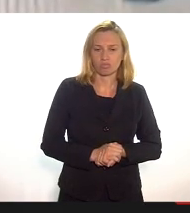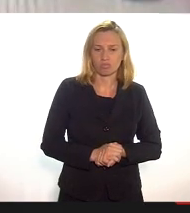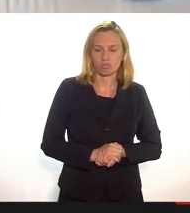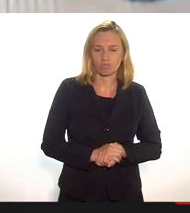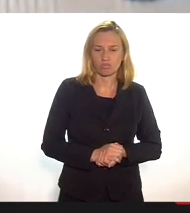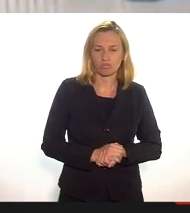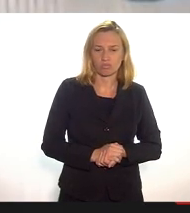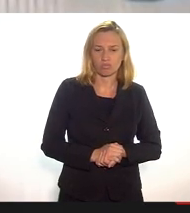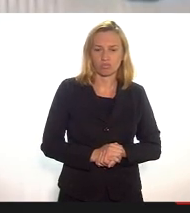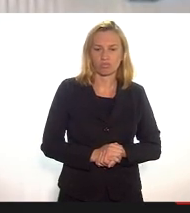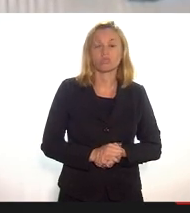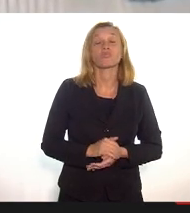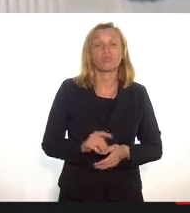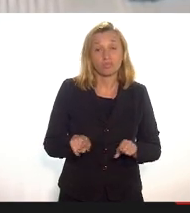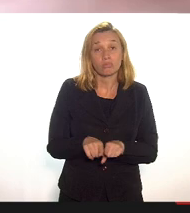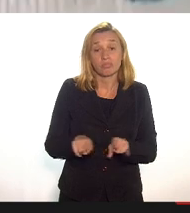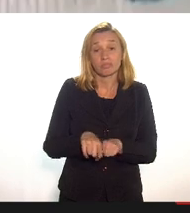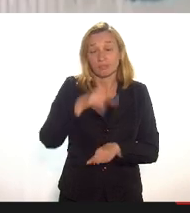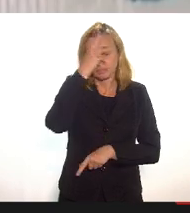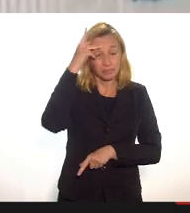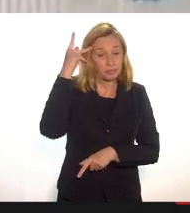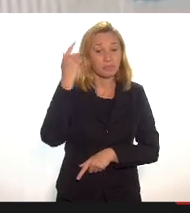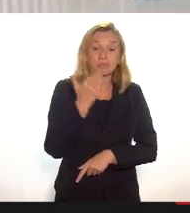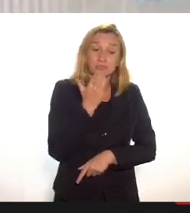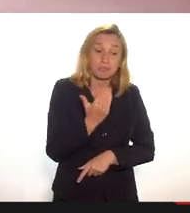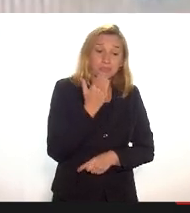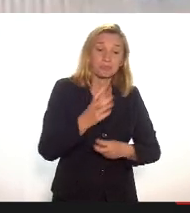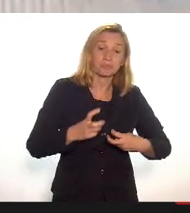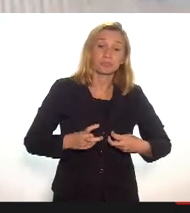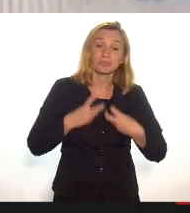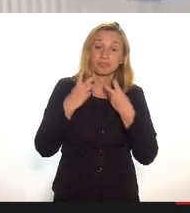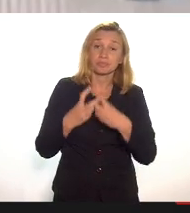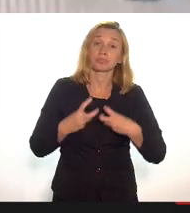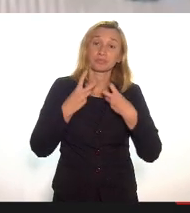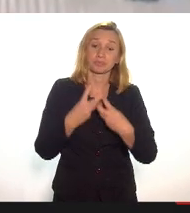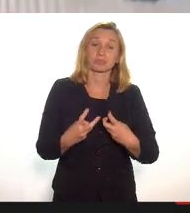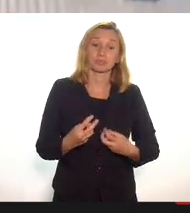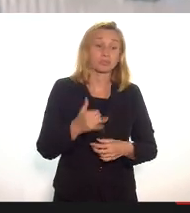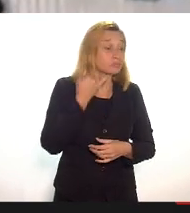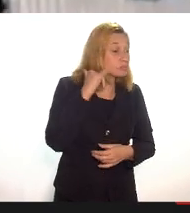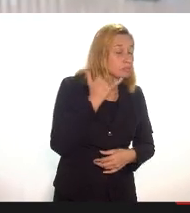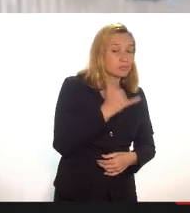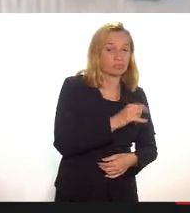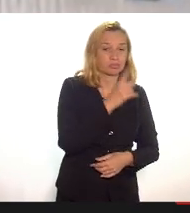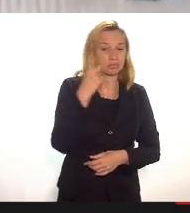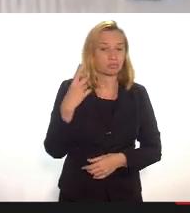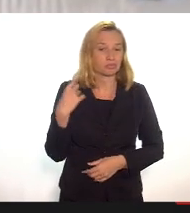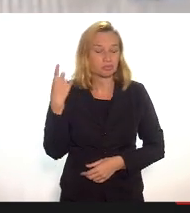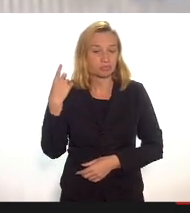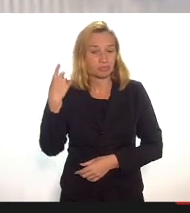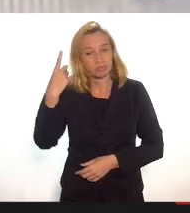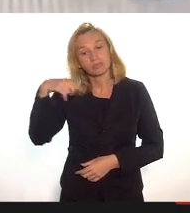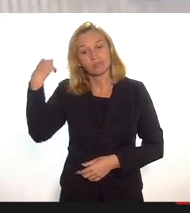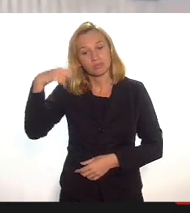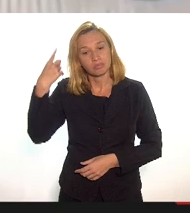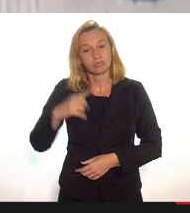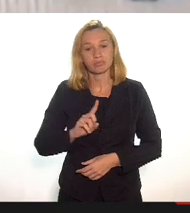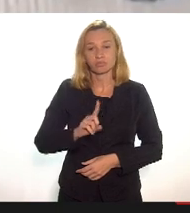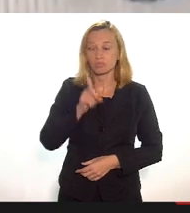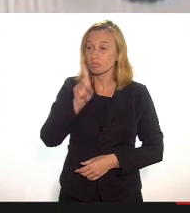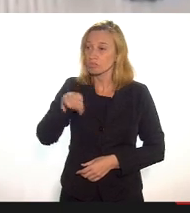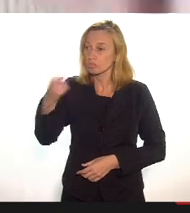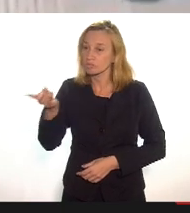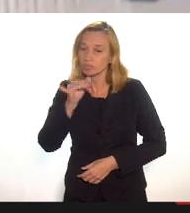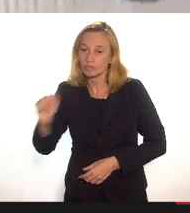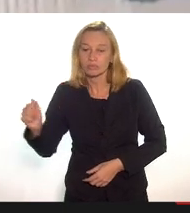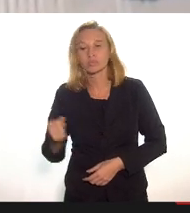não. É indignação de pessoa. É gente pedindo socorro. É a gente ligando para os deputados. Outro dia, tu vai pedindo socorro para o deputado Valdec,